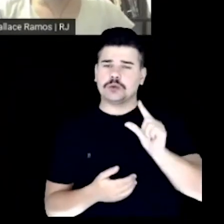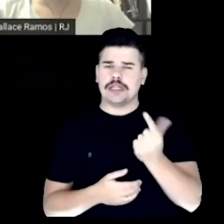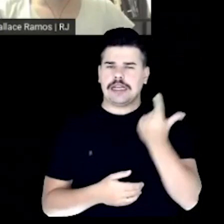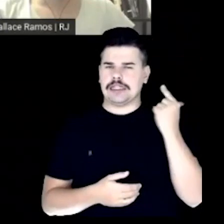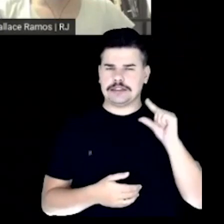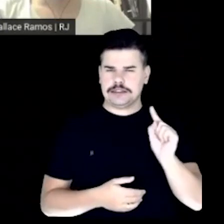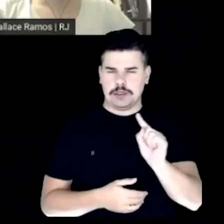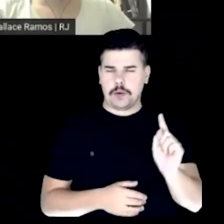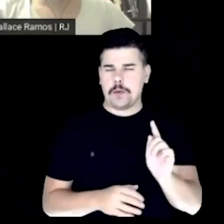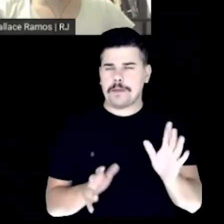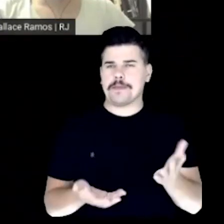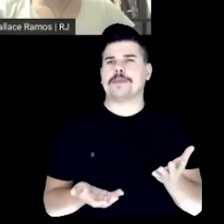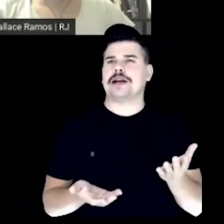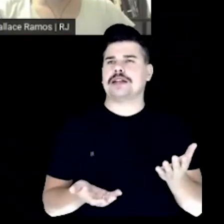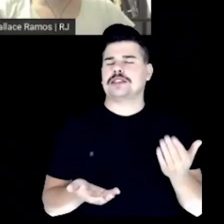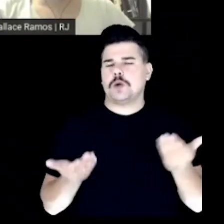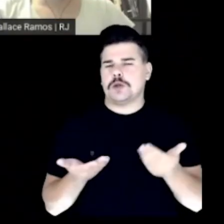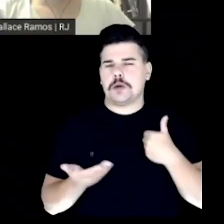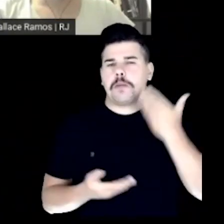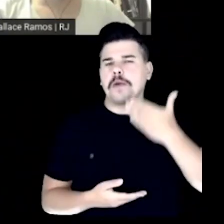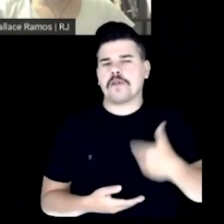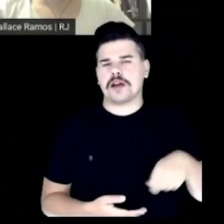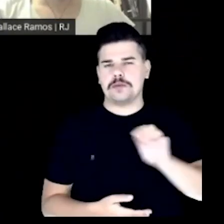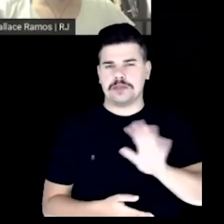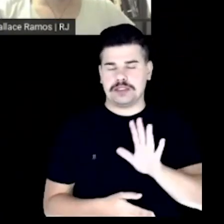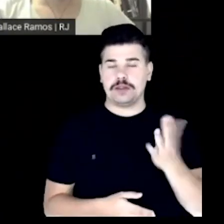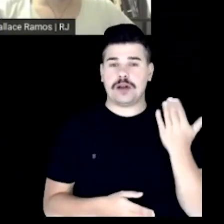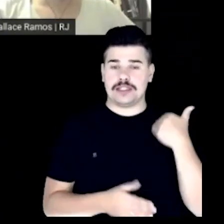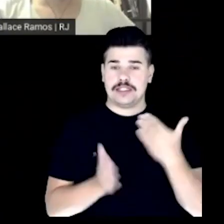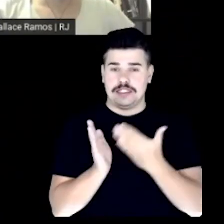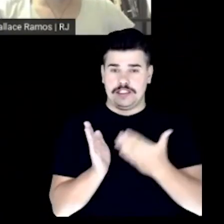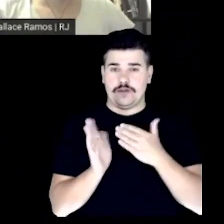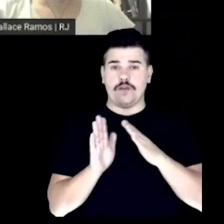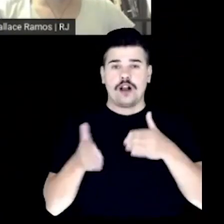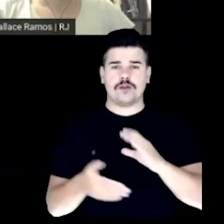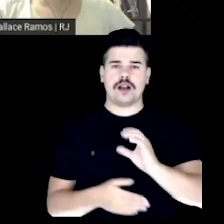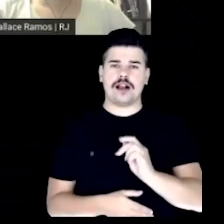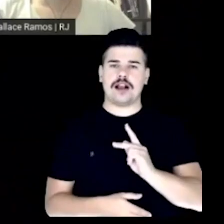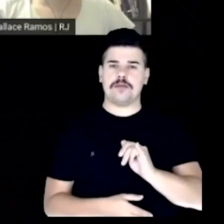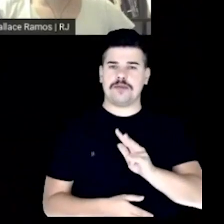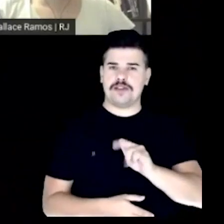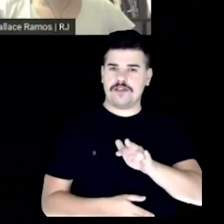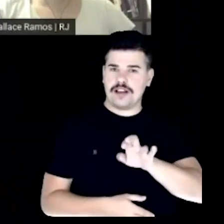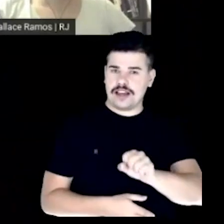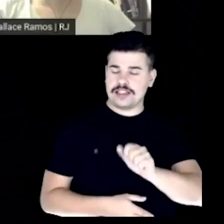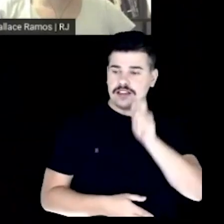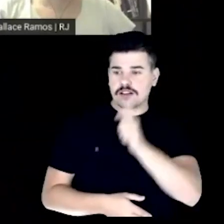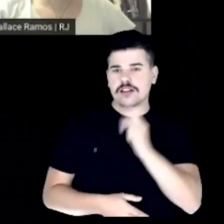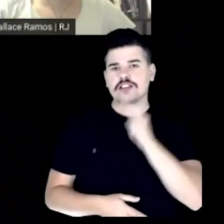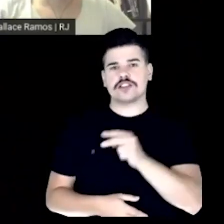inteligente agora. Mas... Então, os meus livros antes do Capivaras, eles tiveram uma repercussão